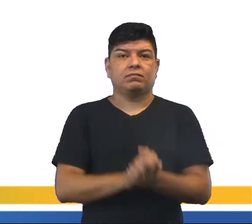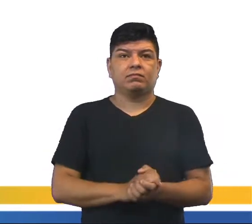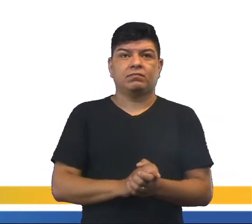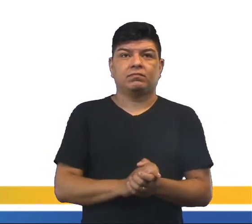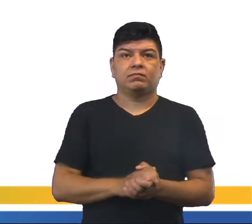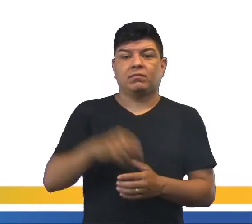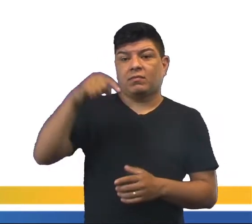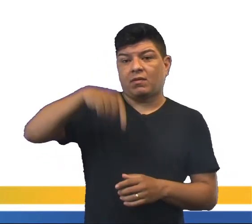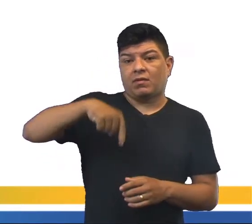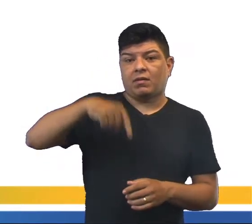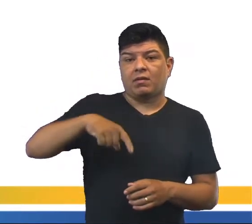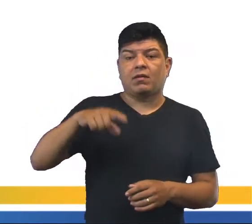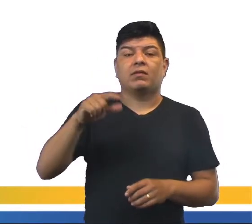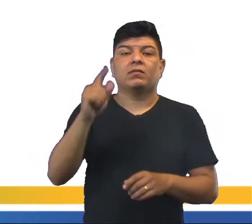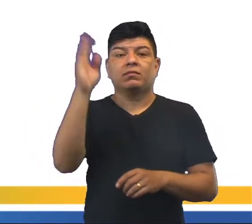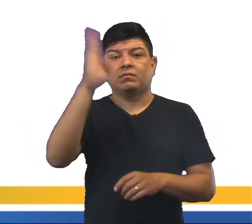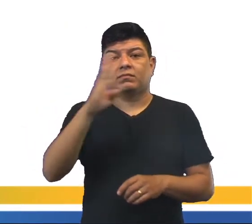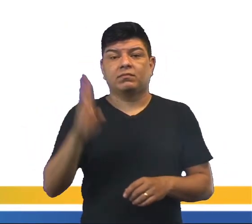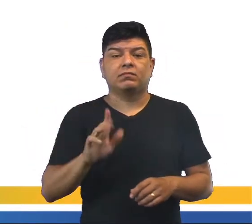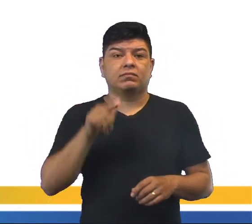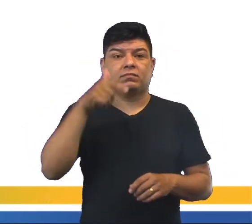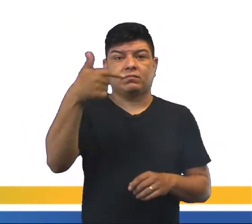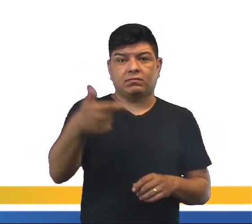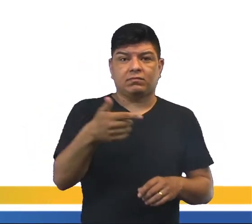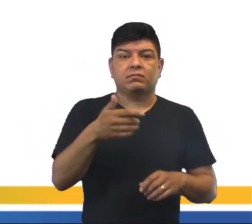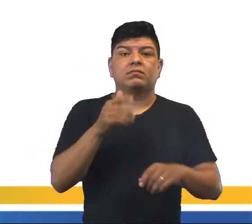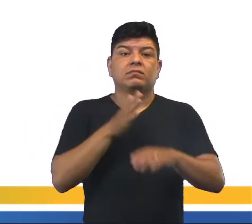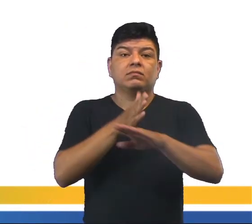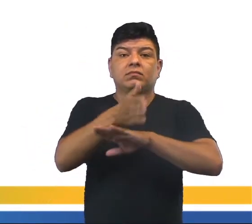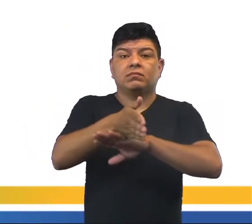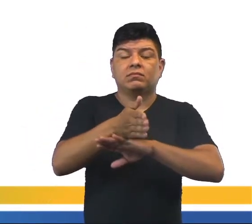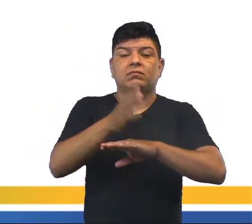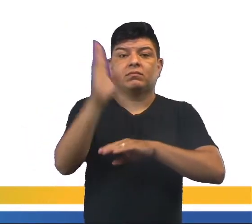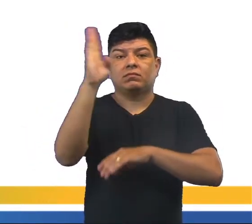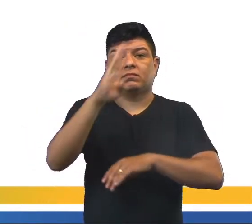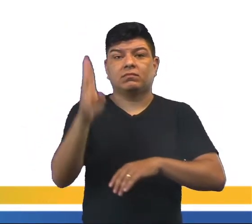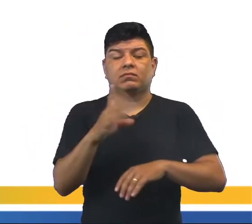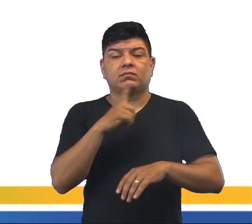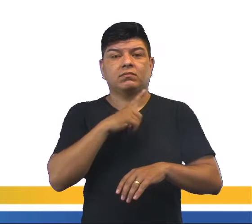Eurocentrismo no Brasil. Mesmo após a colonização, o Brasil